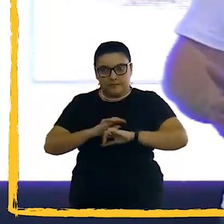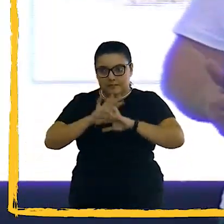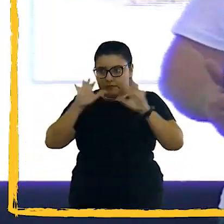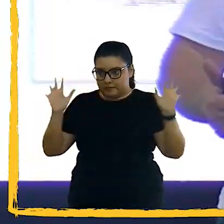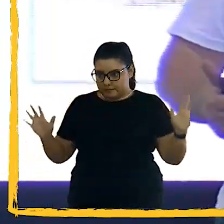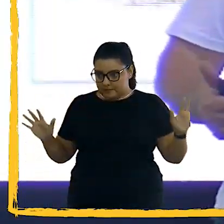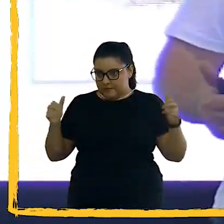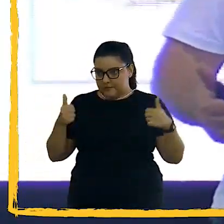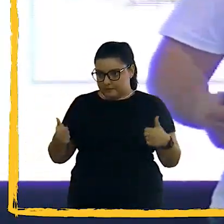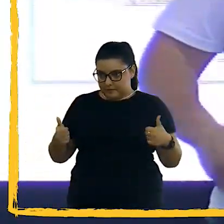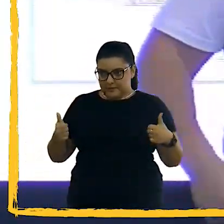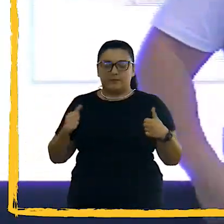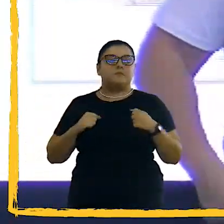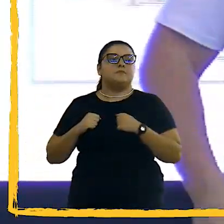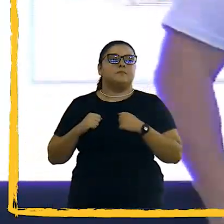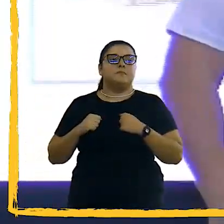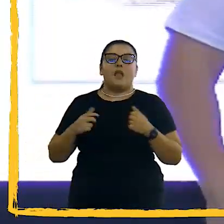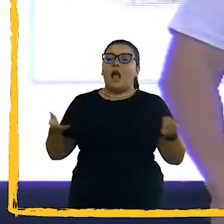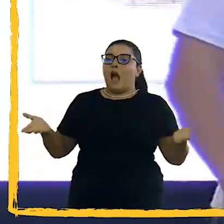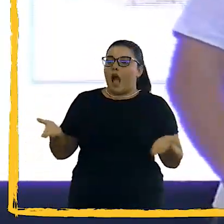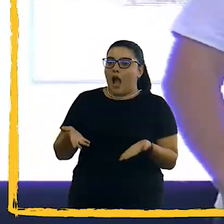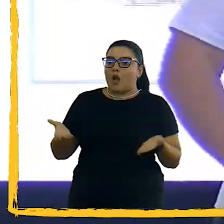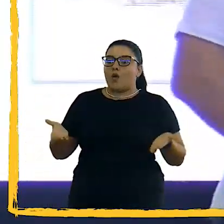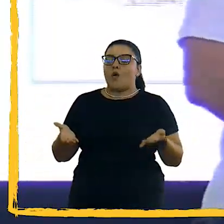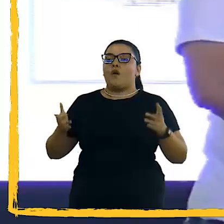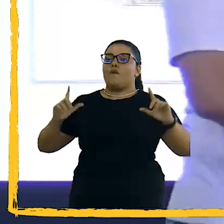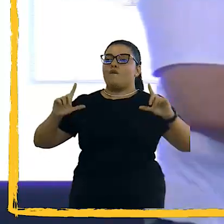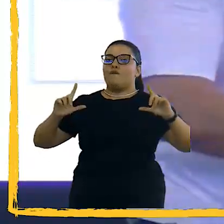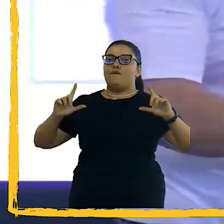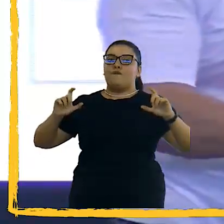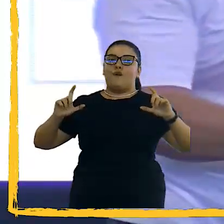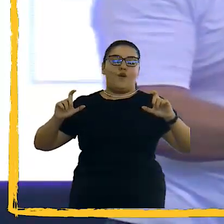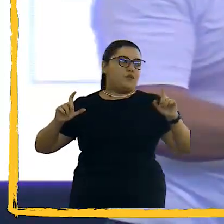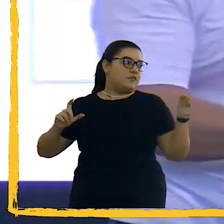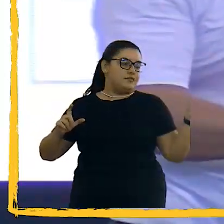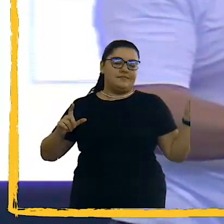entender tranquilo agora a foto da